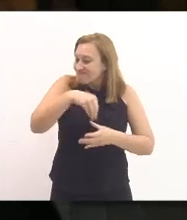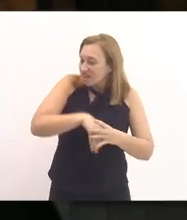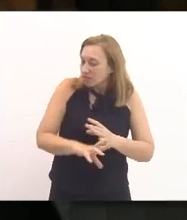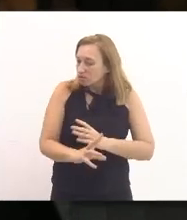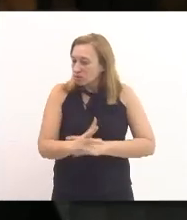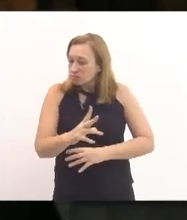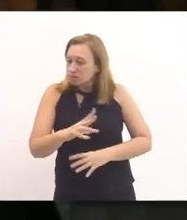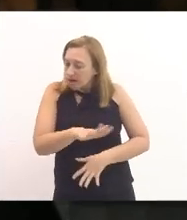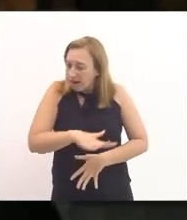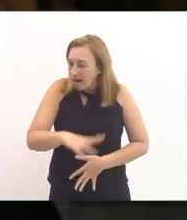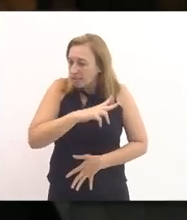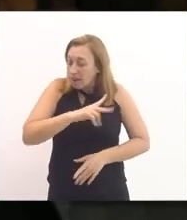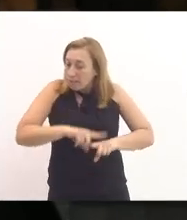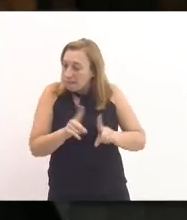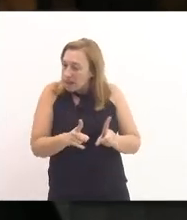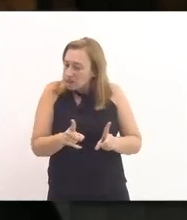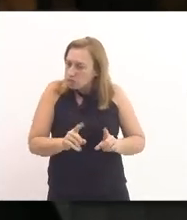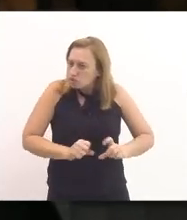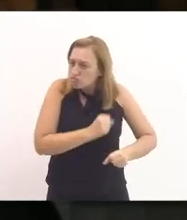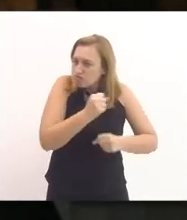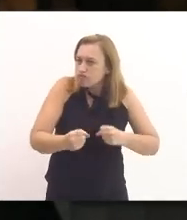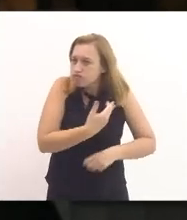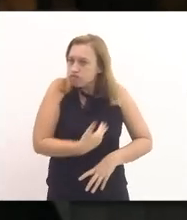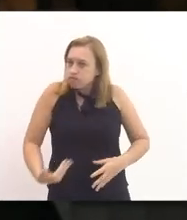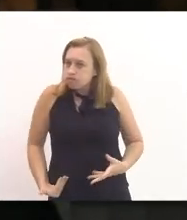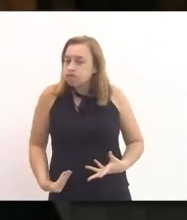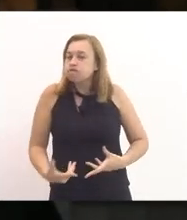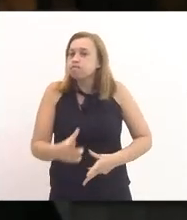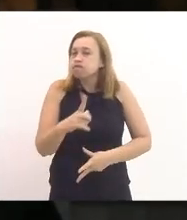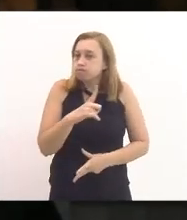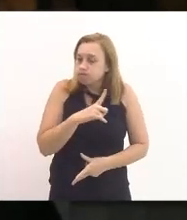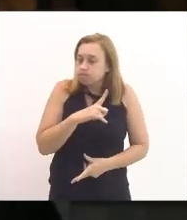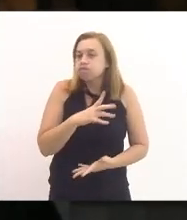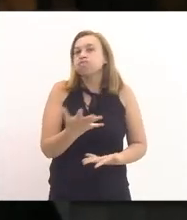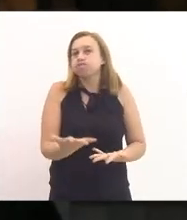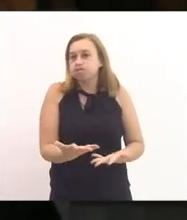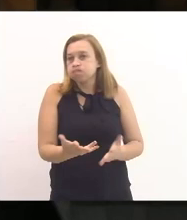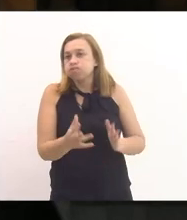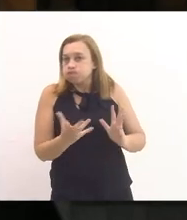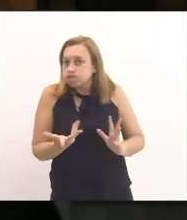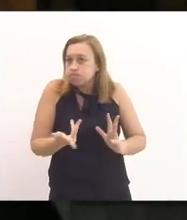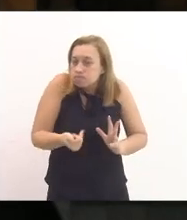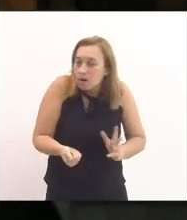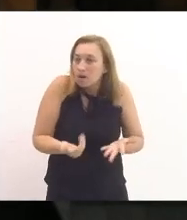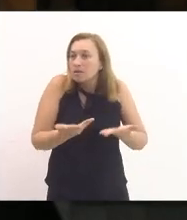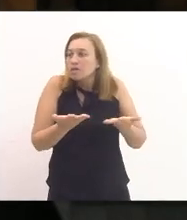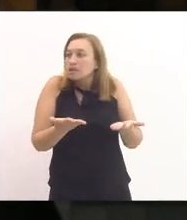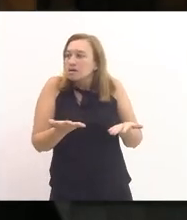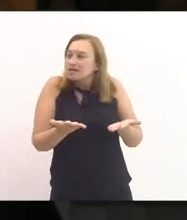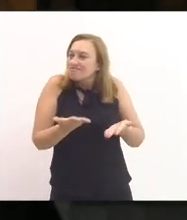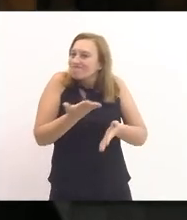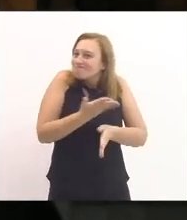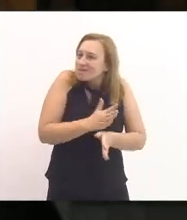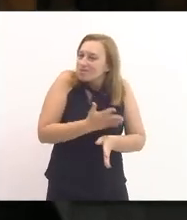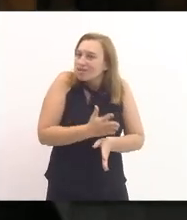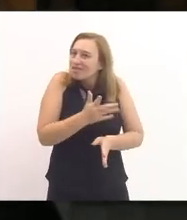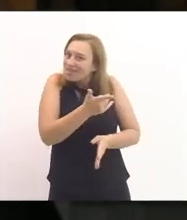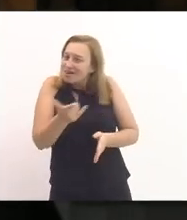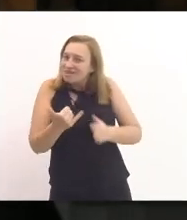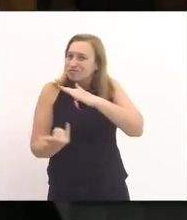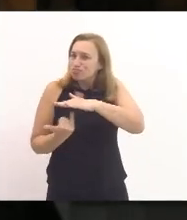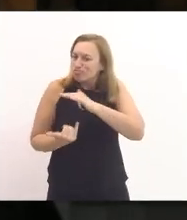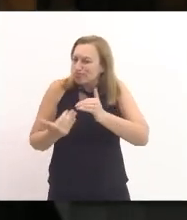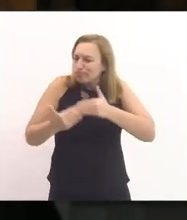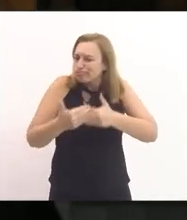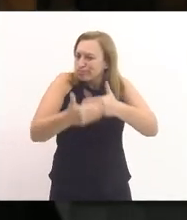mas o poder público tem suas peculiaridades serviço público tem suas peculiaridades e na prática essas instituições